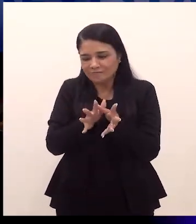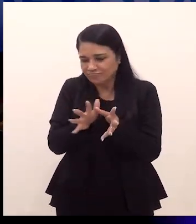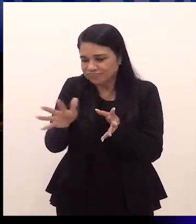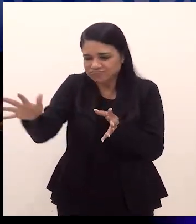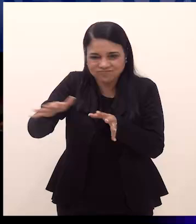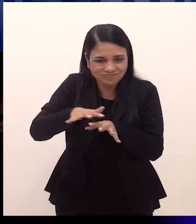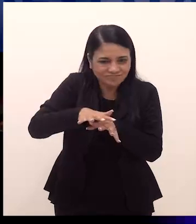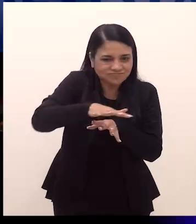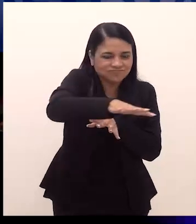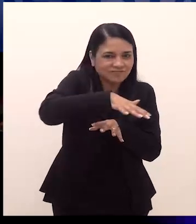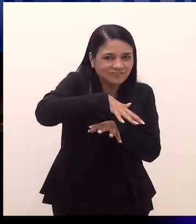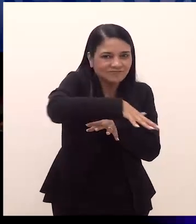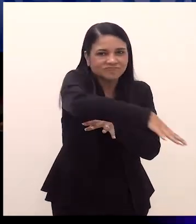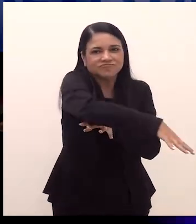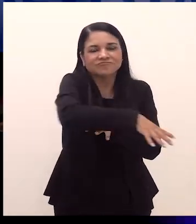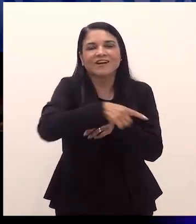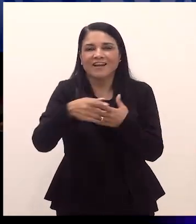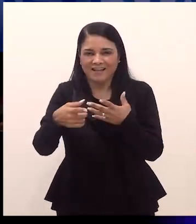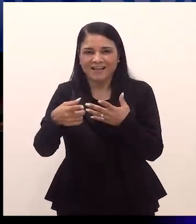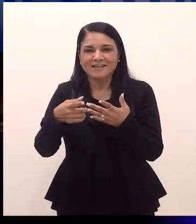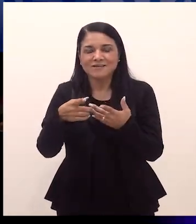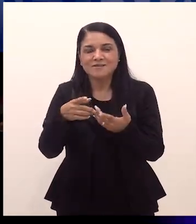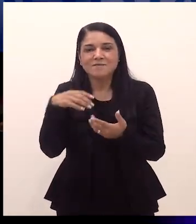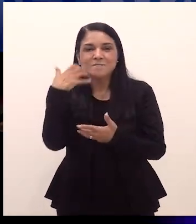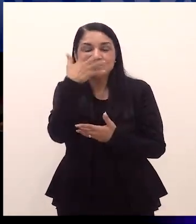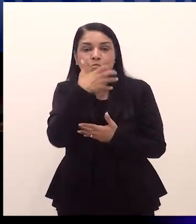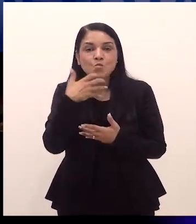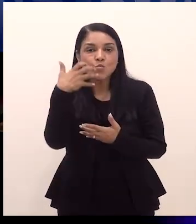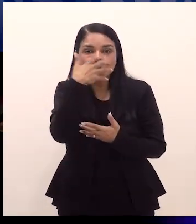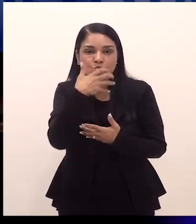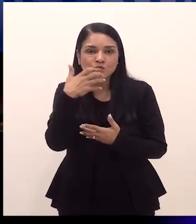esses galhos frondosos que vieram dessa raiz,